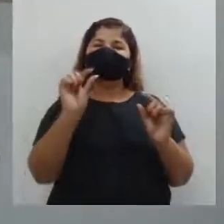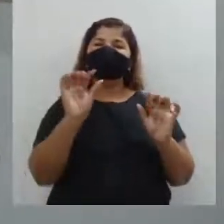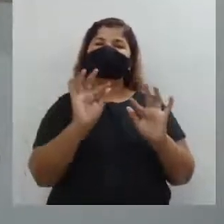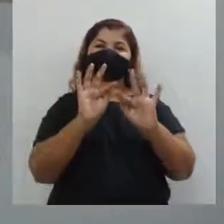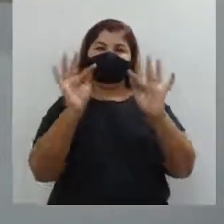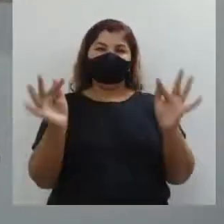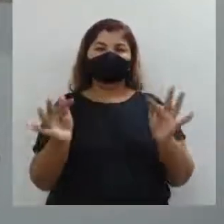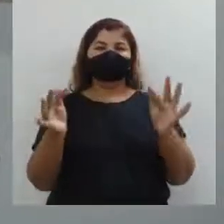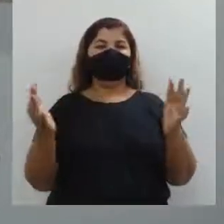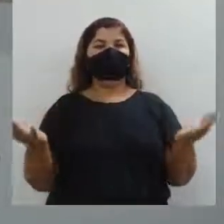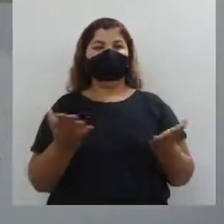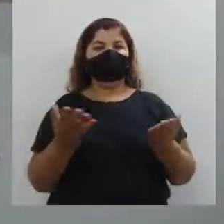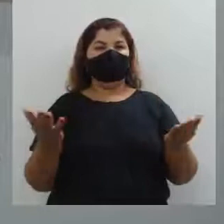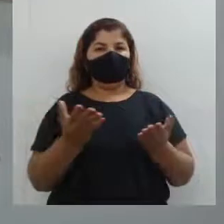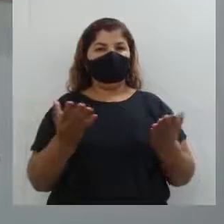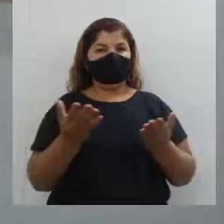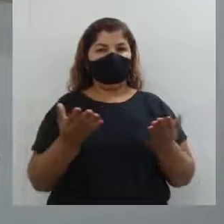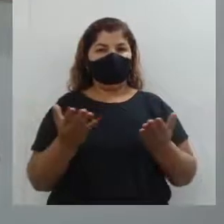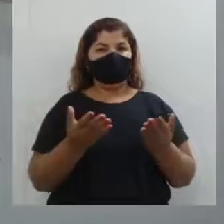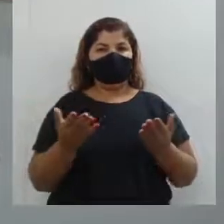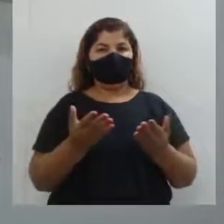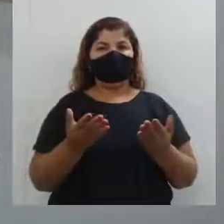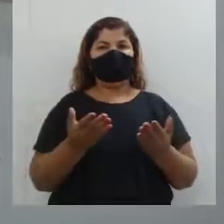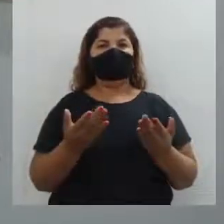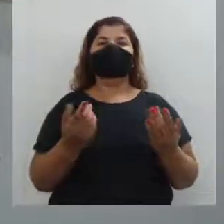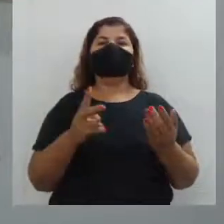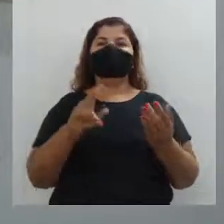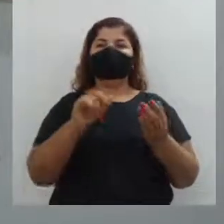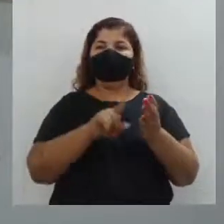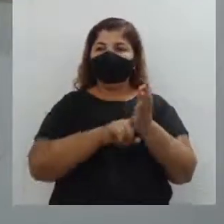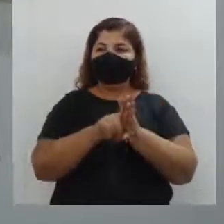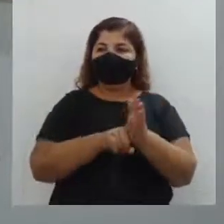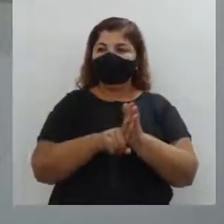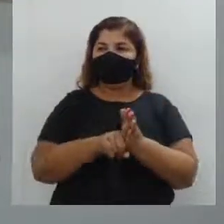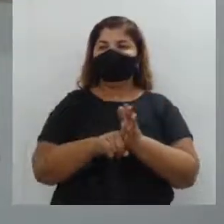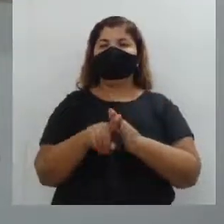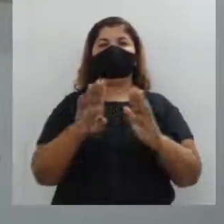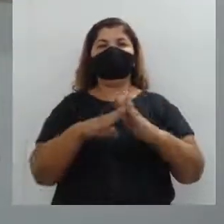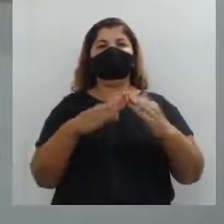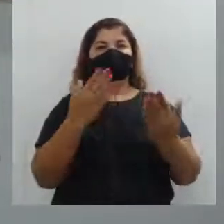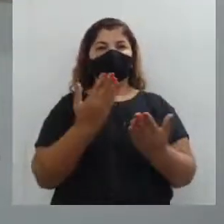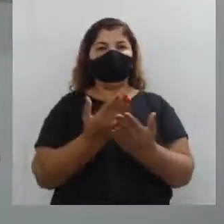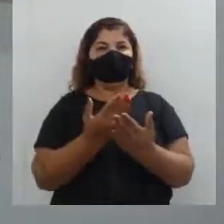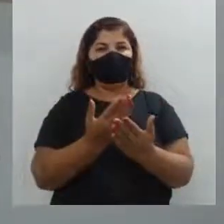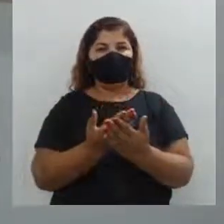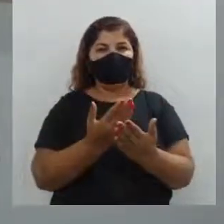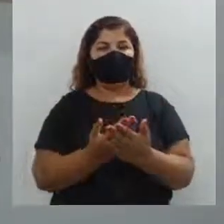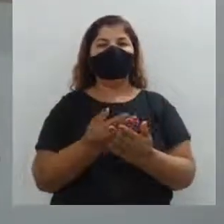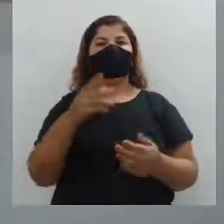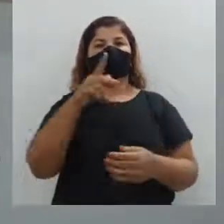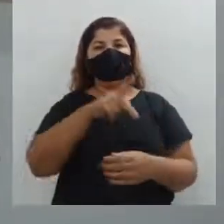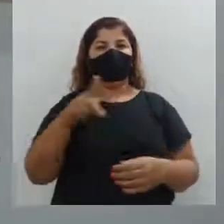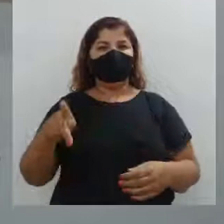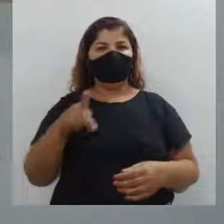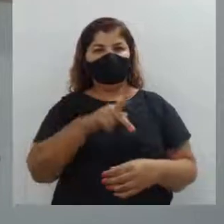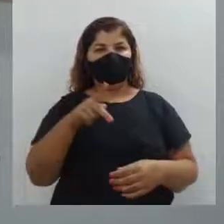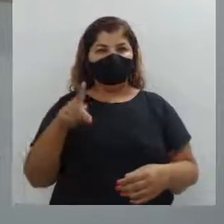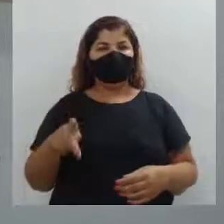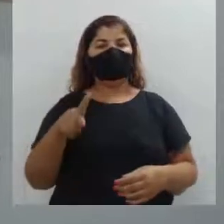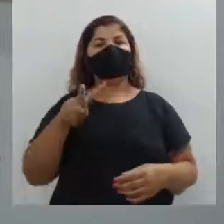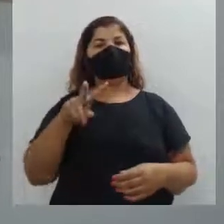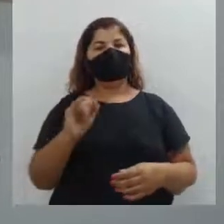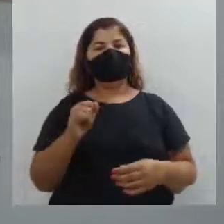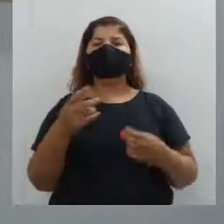aqui comigo no estudo, na escola, né, com o professor, você